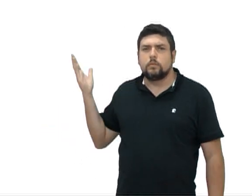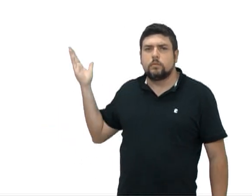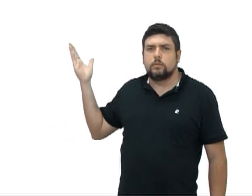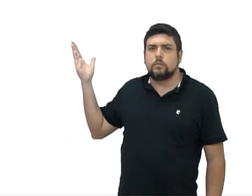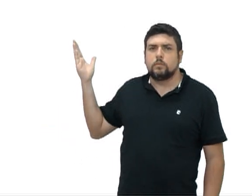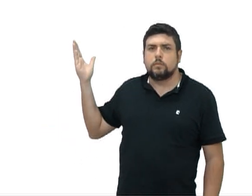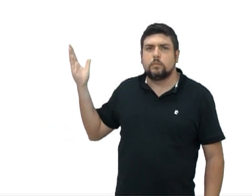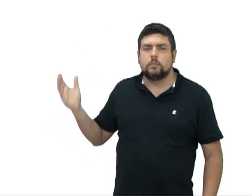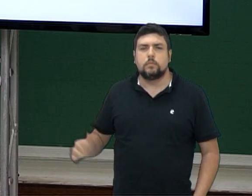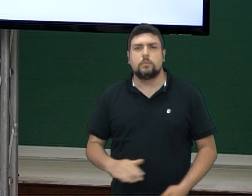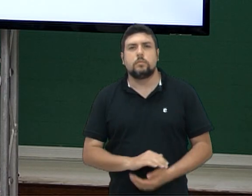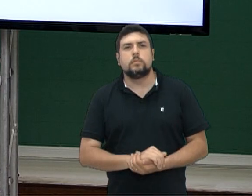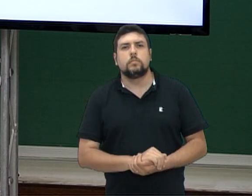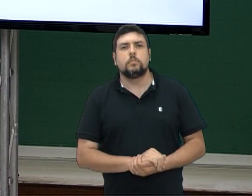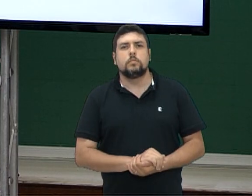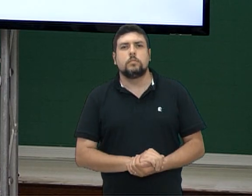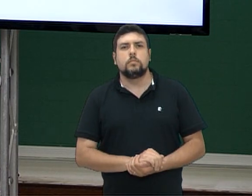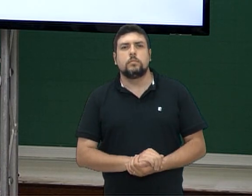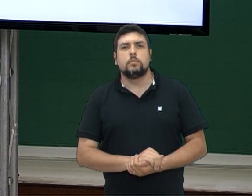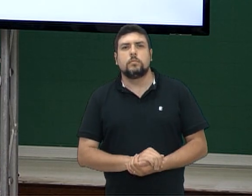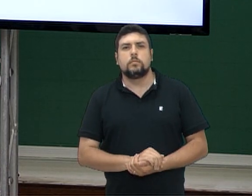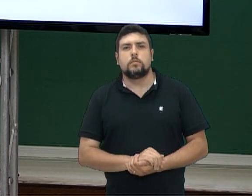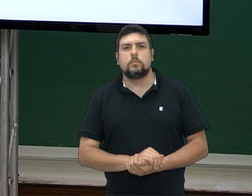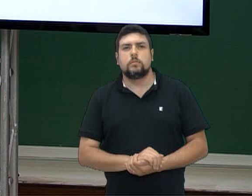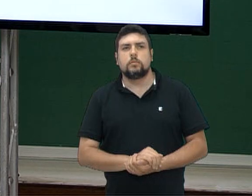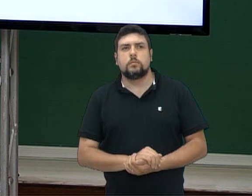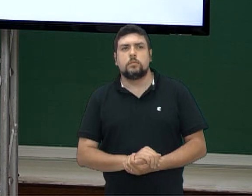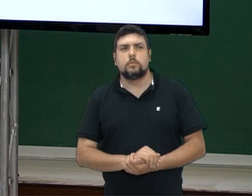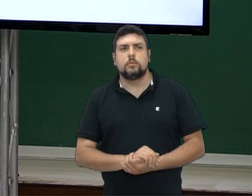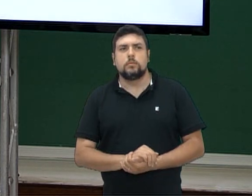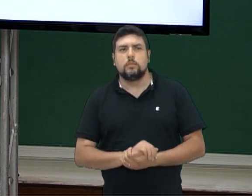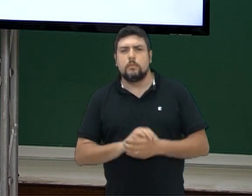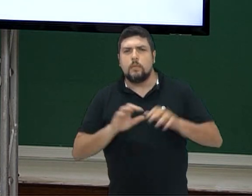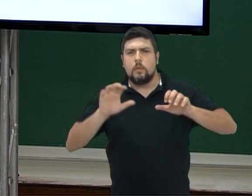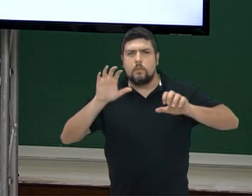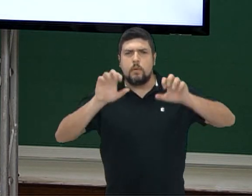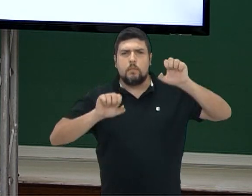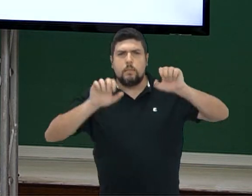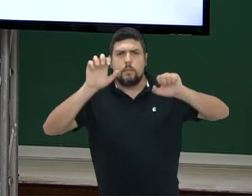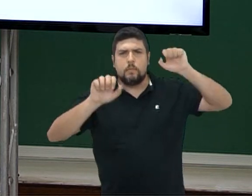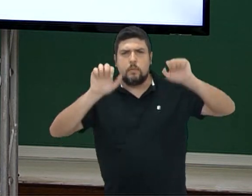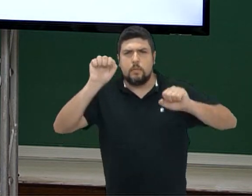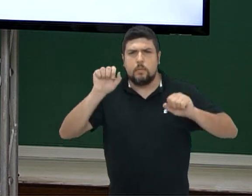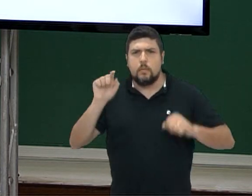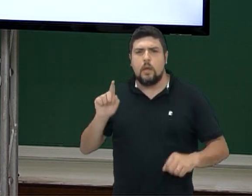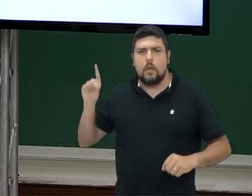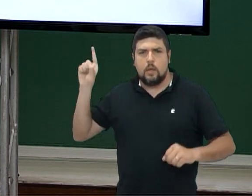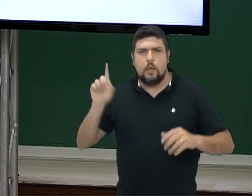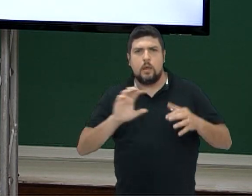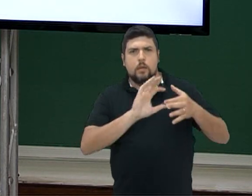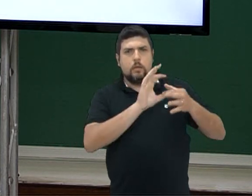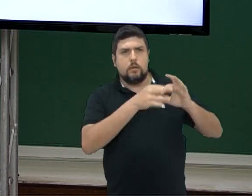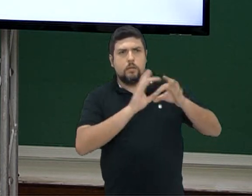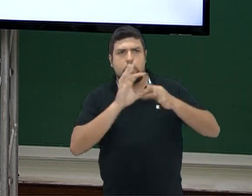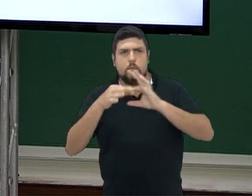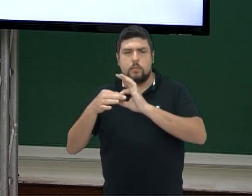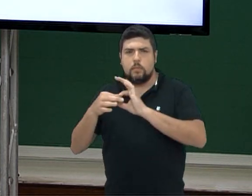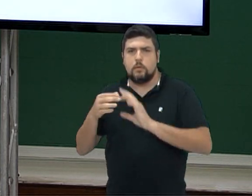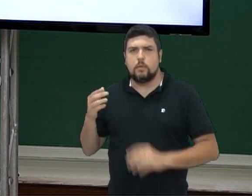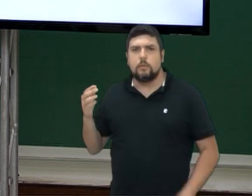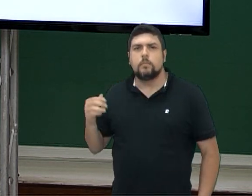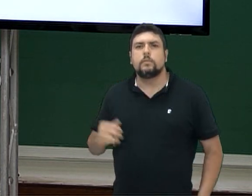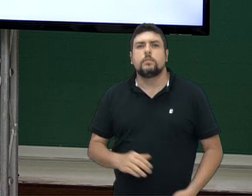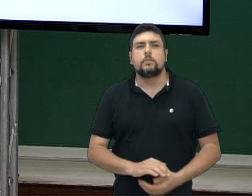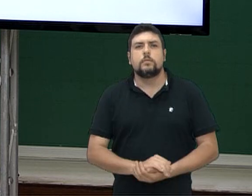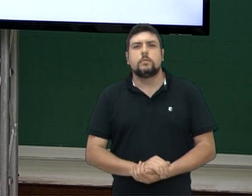wall, a escalada em gelo e a escalada indoor. Então a escalada indoor, que são modalidades que fazem parte das Olimpíadas. Então aqui a escalada tradicional,